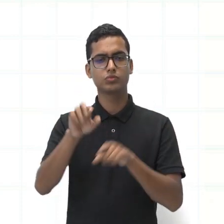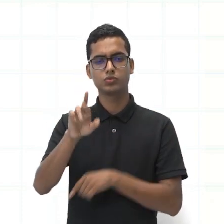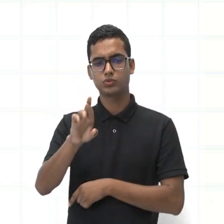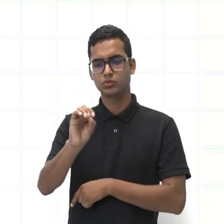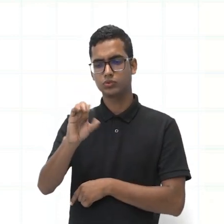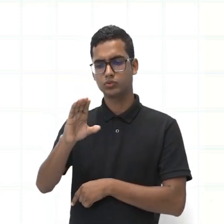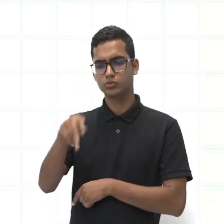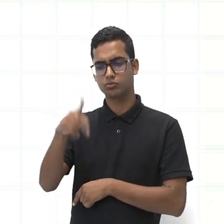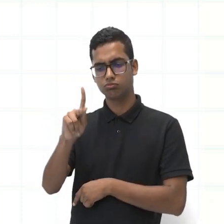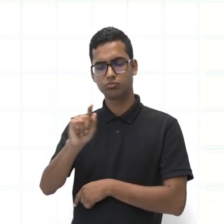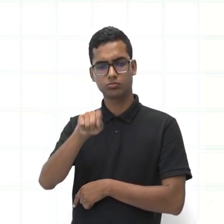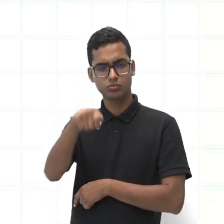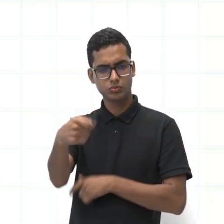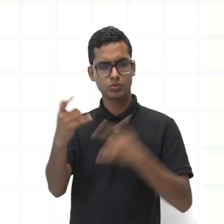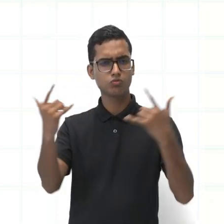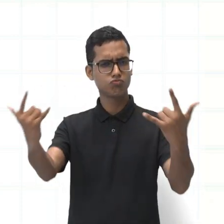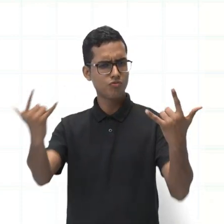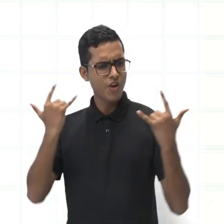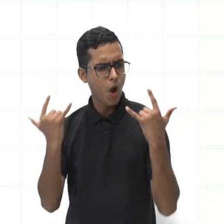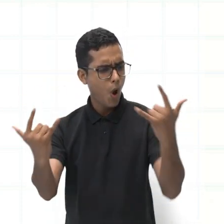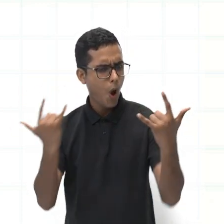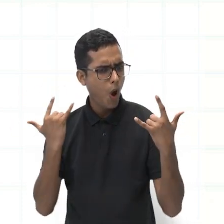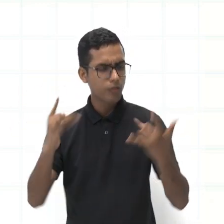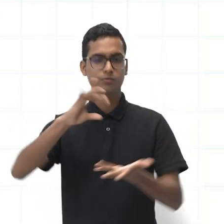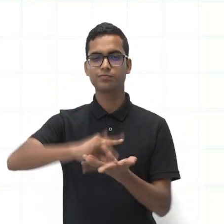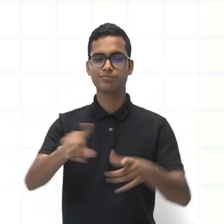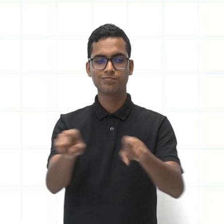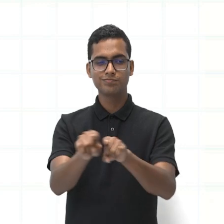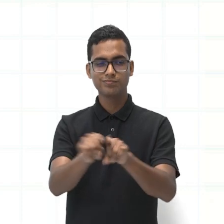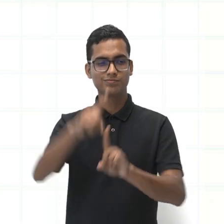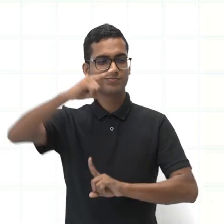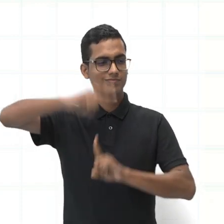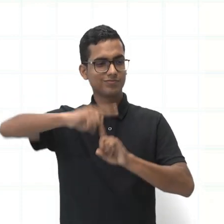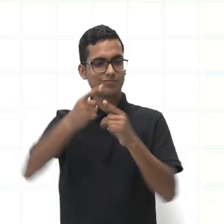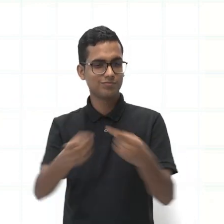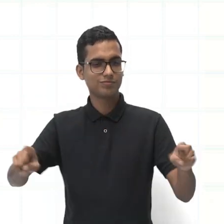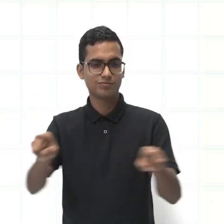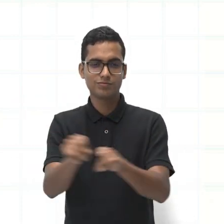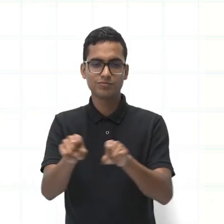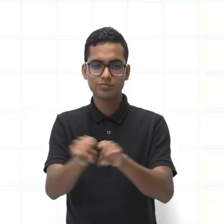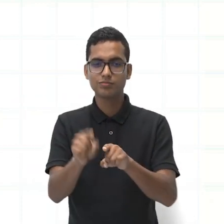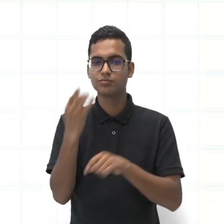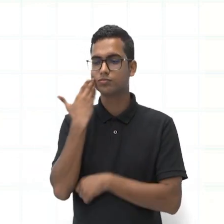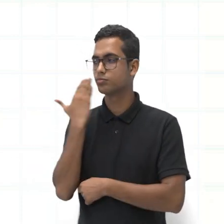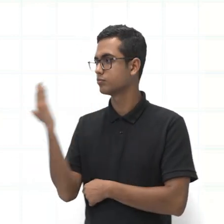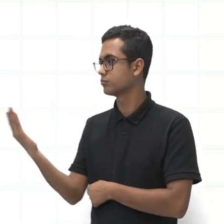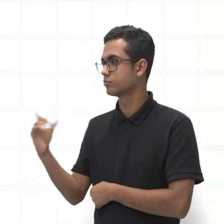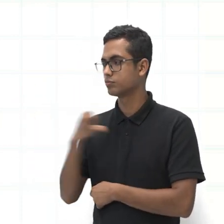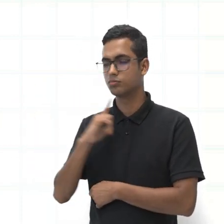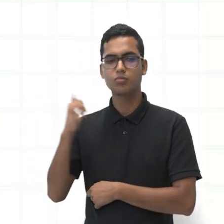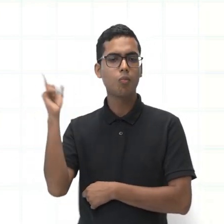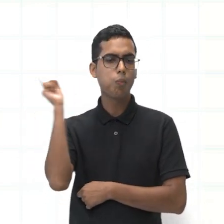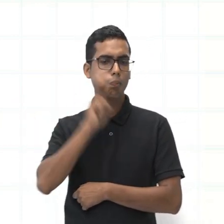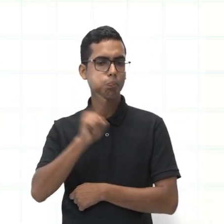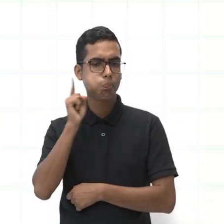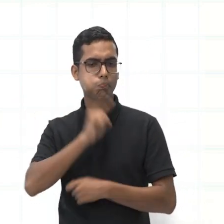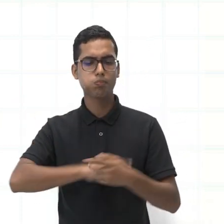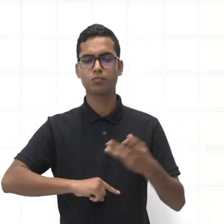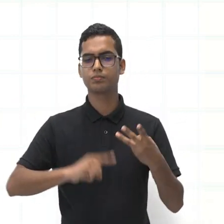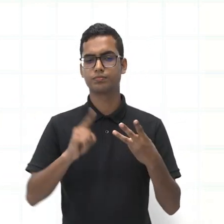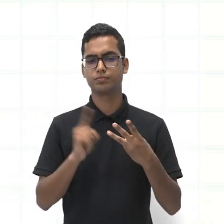Aí rock é uma palavra também, um estilo, é um gênero musical que nós importamos também, que existe, é